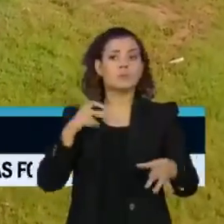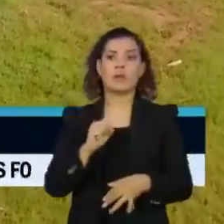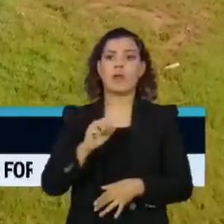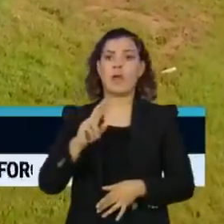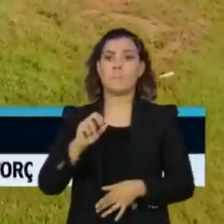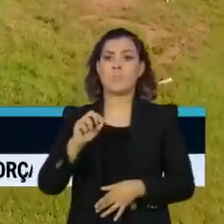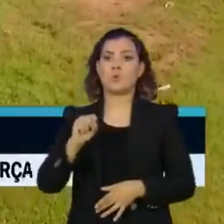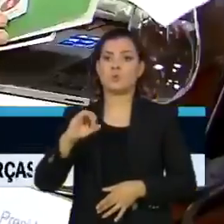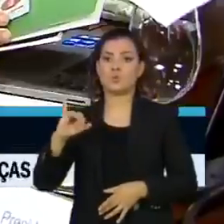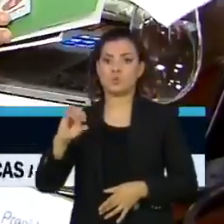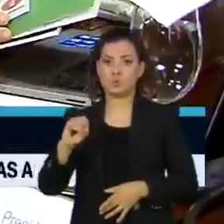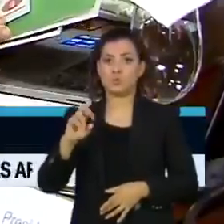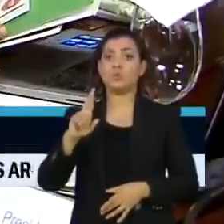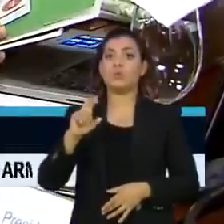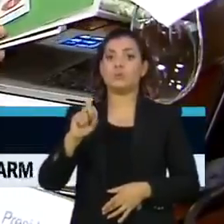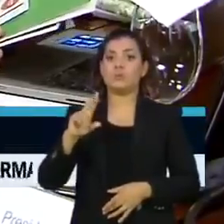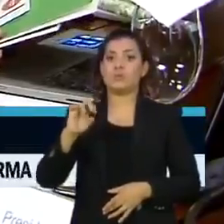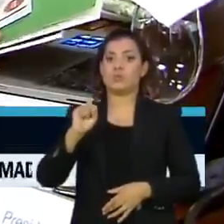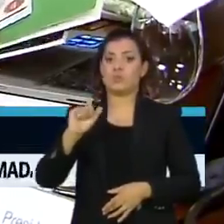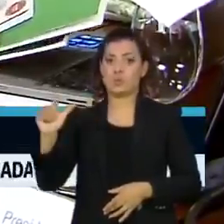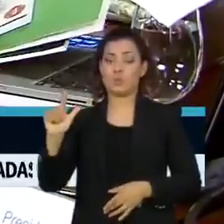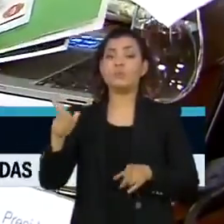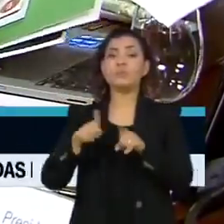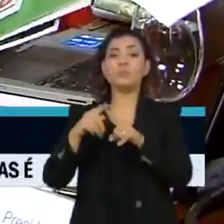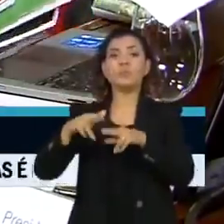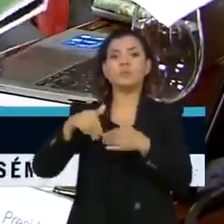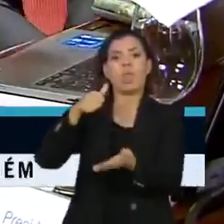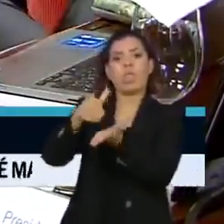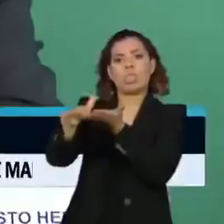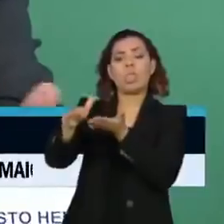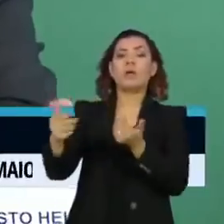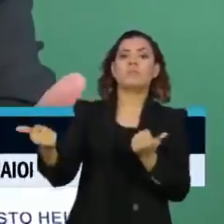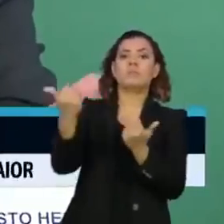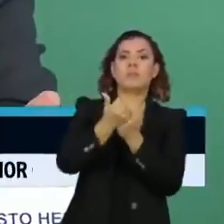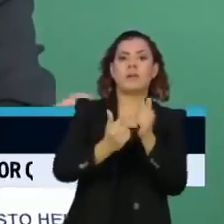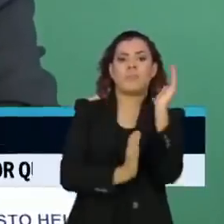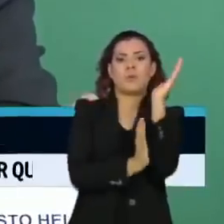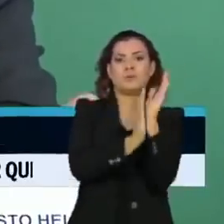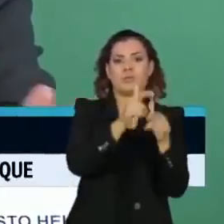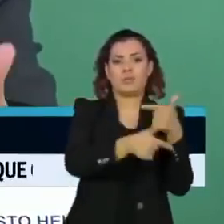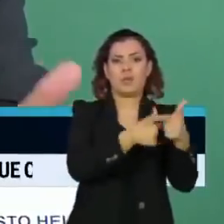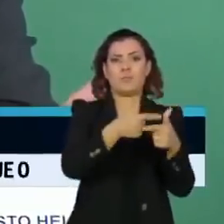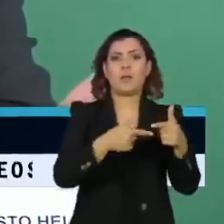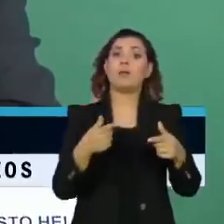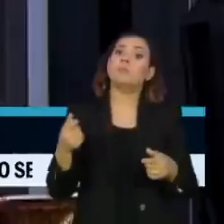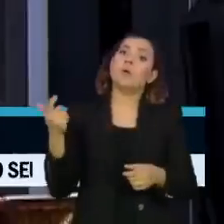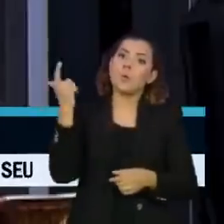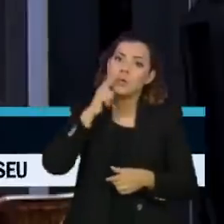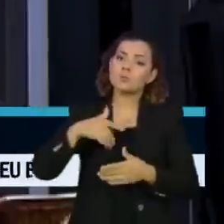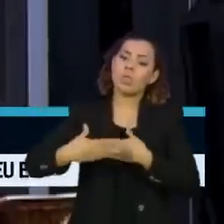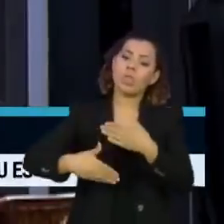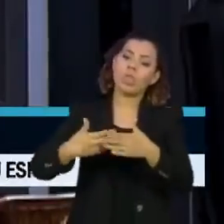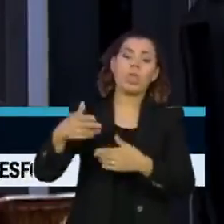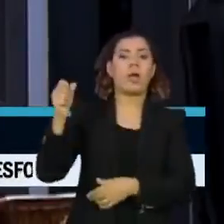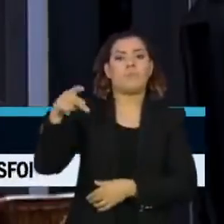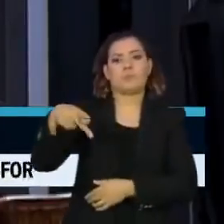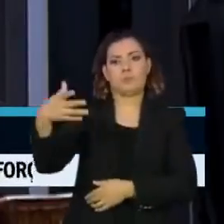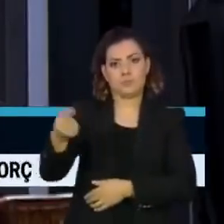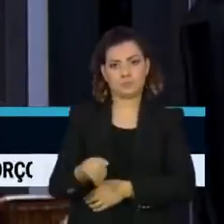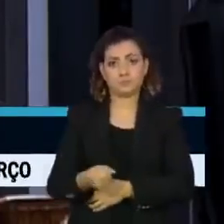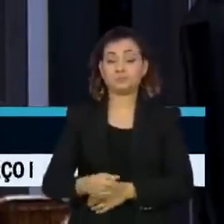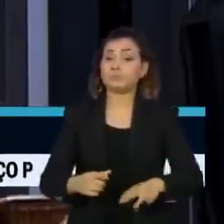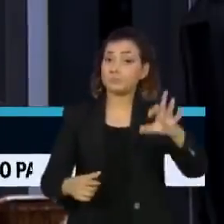Sol, em Roraima. Por isso, perdeu o cargo e passou a serviços burocráticos até a aposentadoria. O impeachment de Dilma,